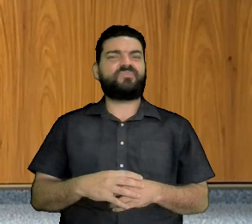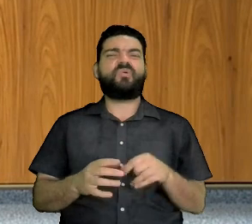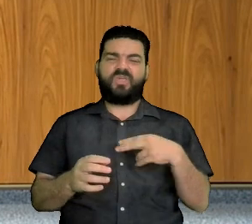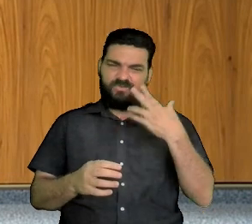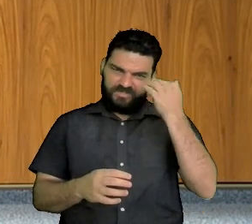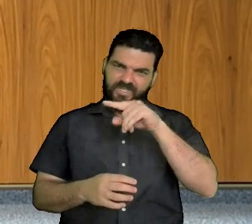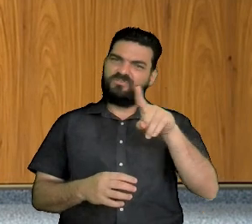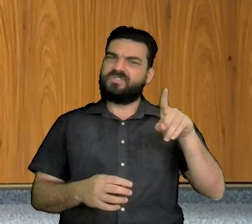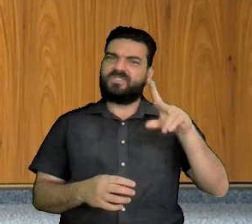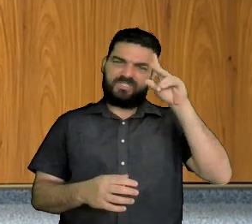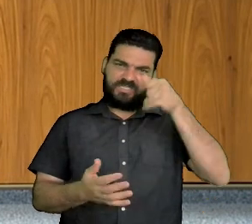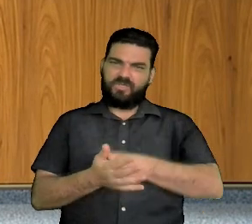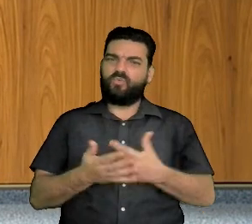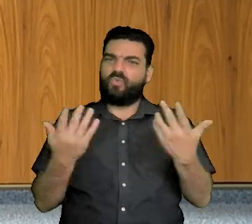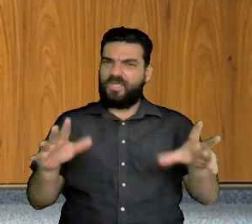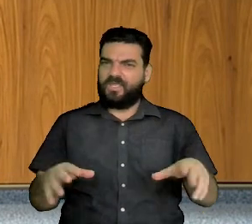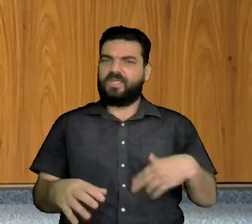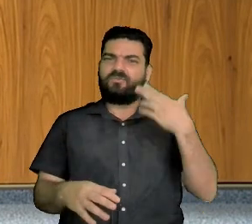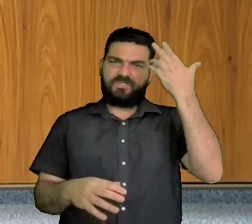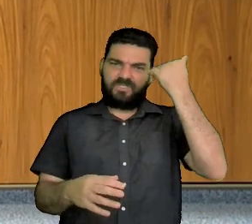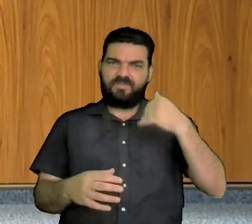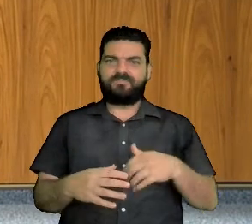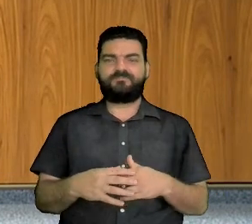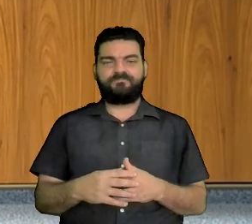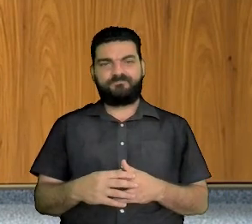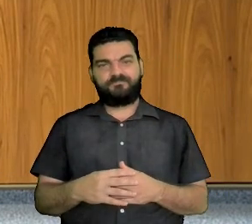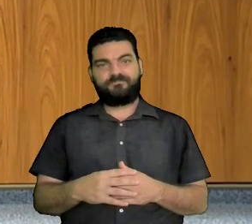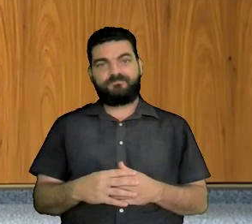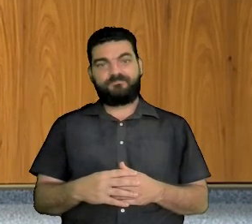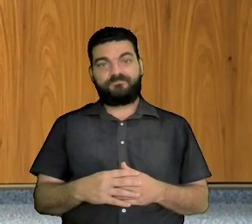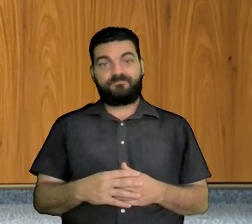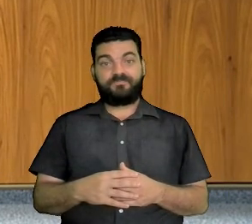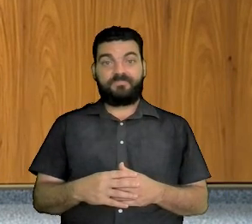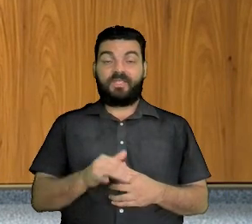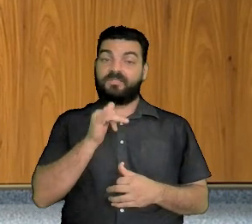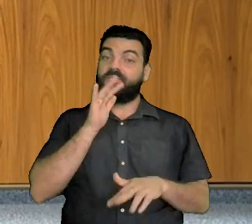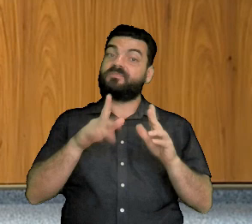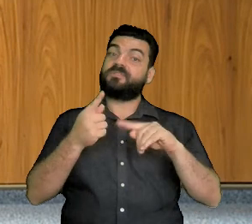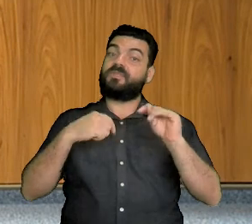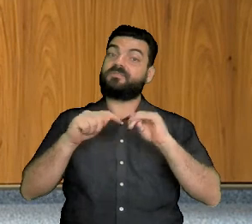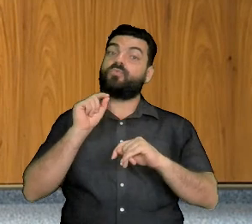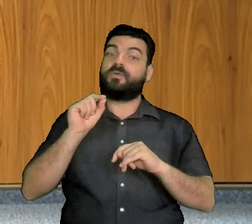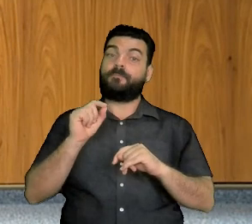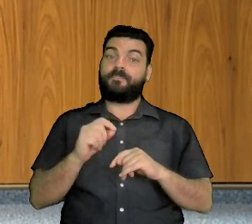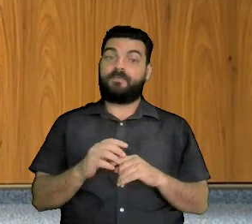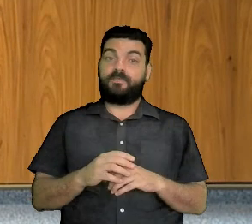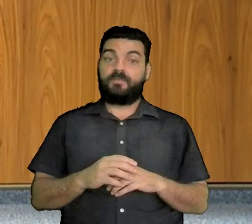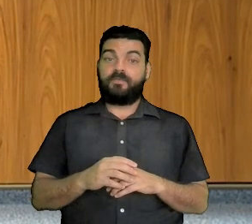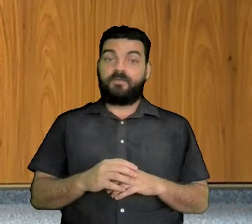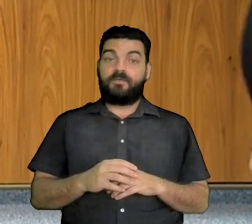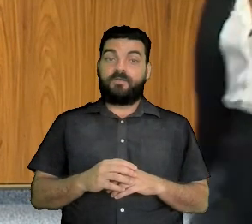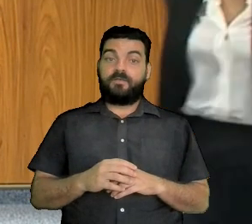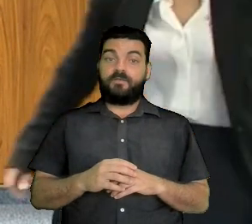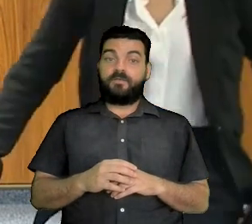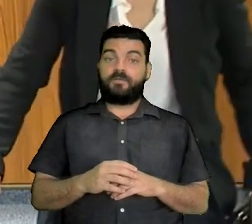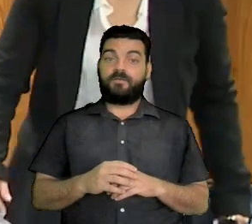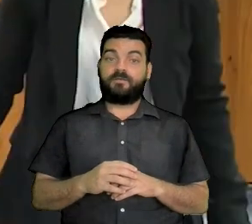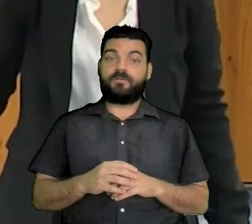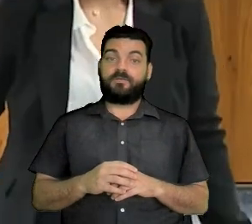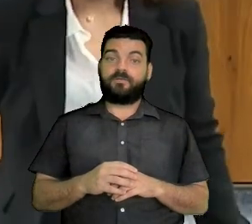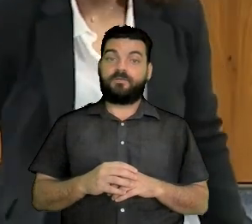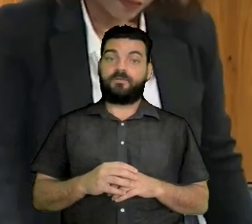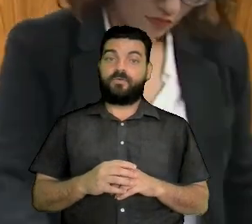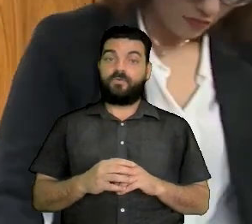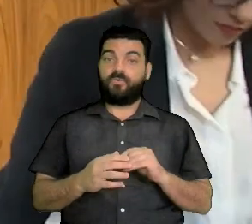uma situação dessa é compreensível que o gestor tenha medo de decidir. Então, às vezes, era muito comum acontecer o seguinte: decidiu na